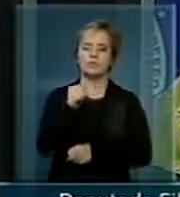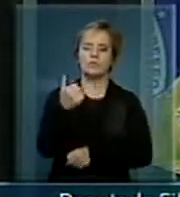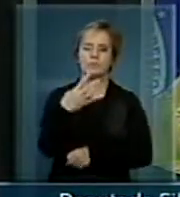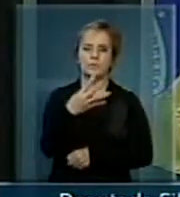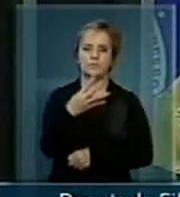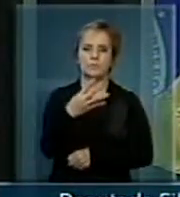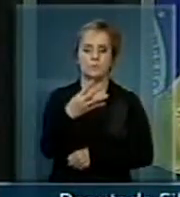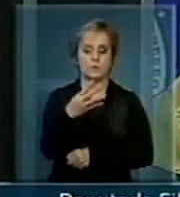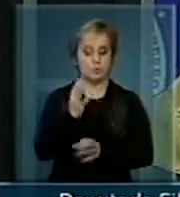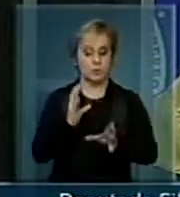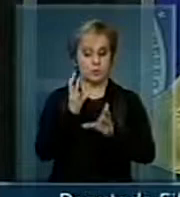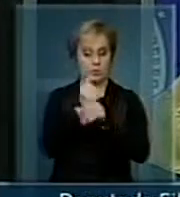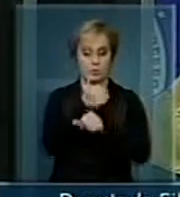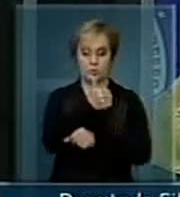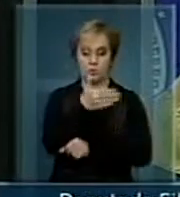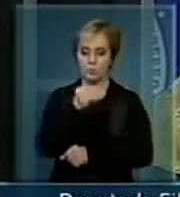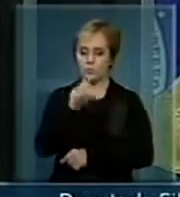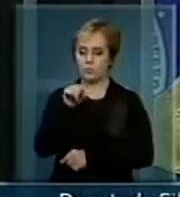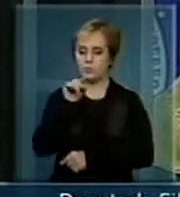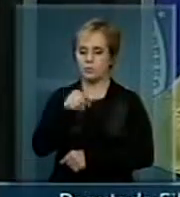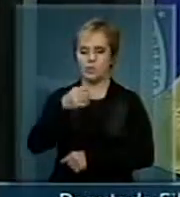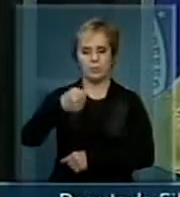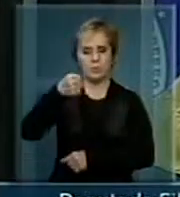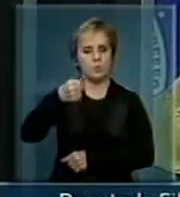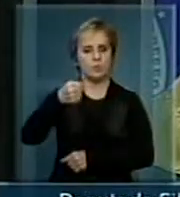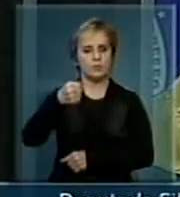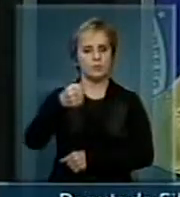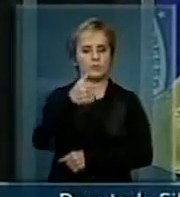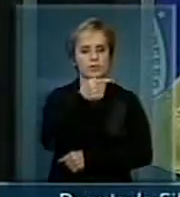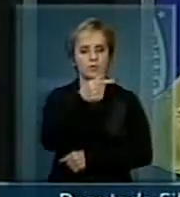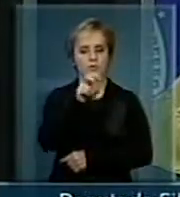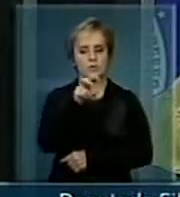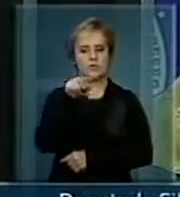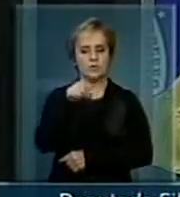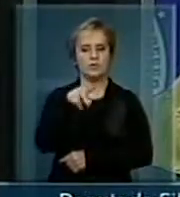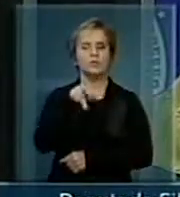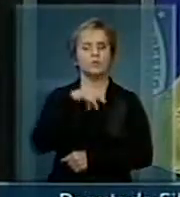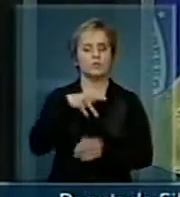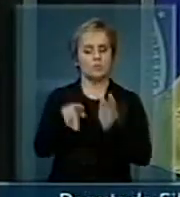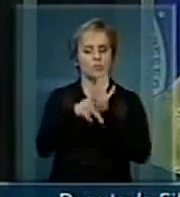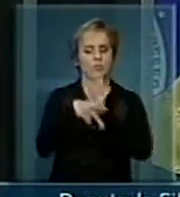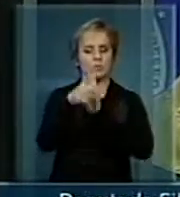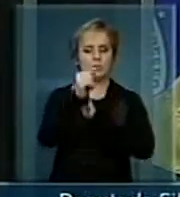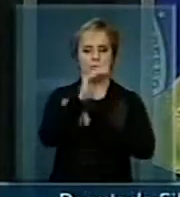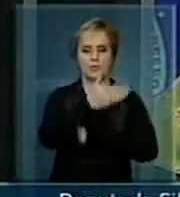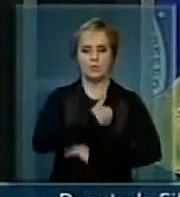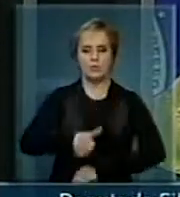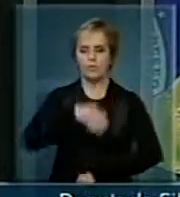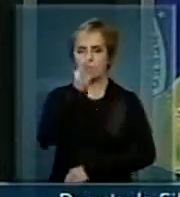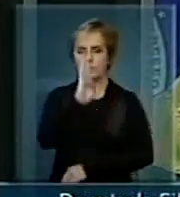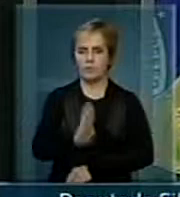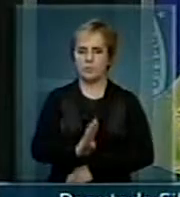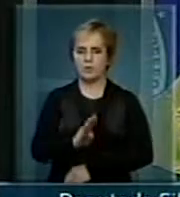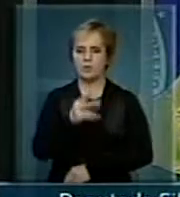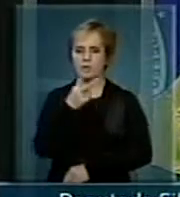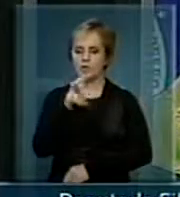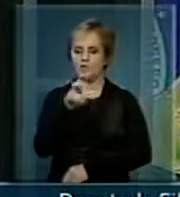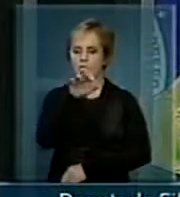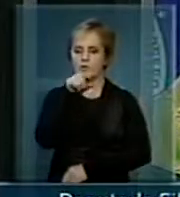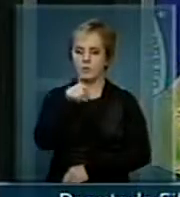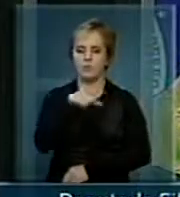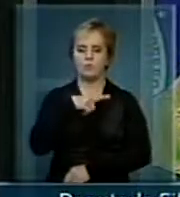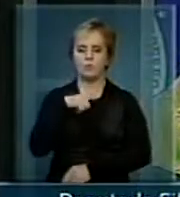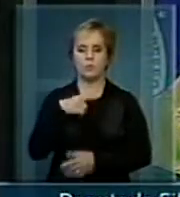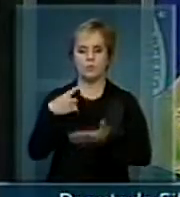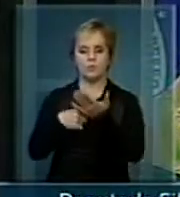Dessas 100 mil bolsas, 75 mil será pelo governo brasileiro e 25 mil está sendo negociada com o